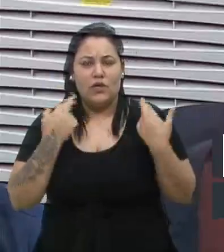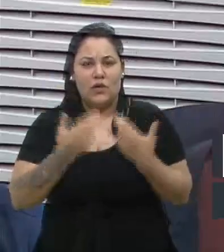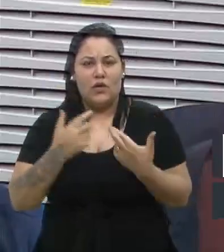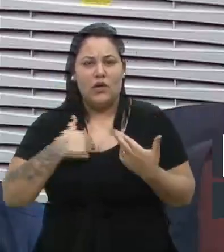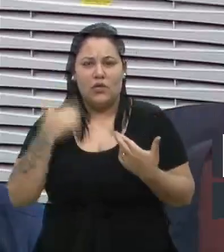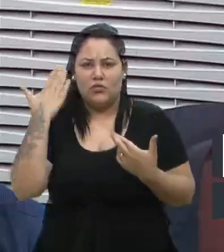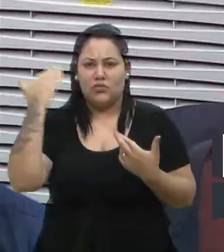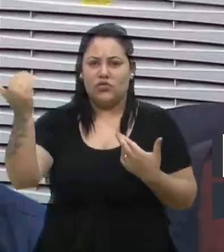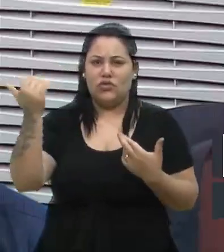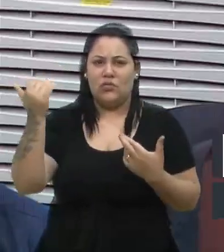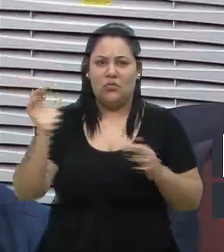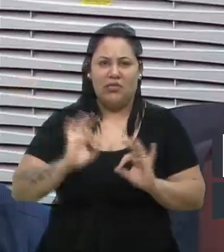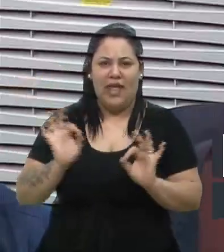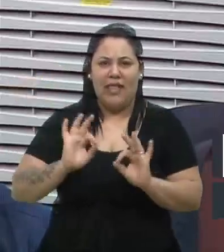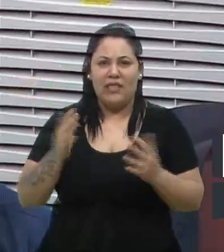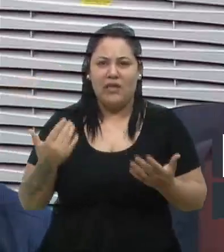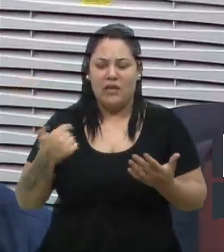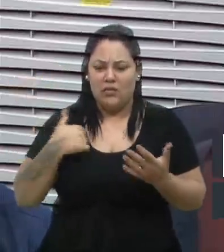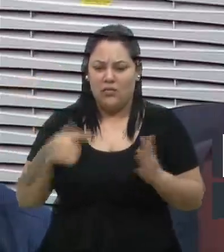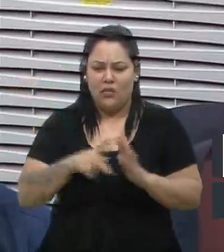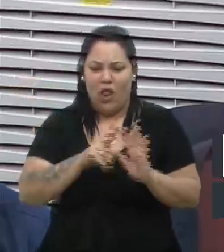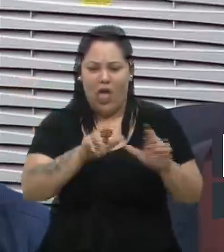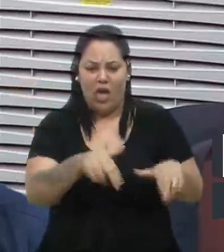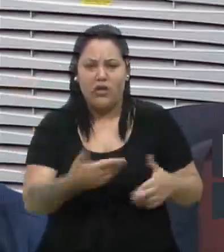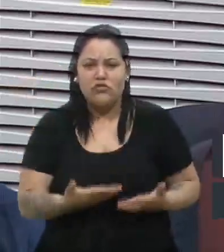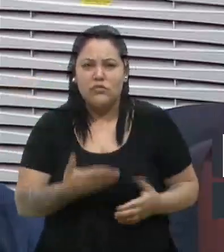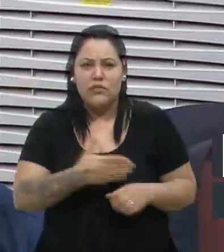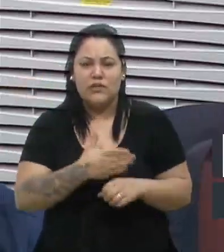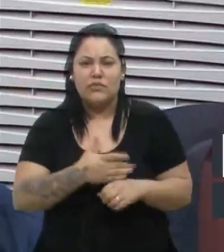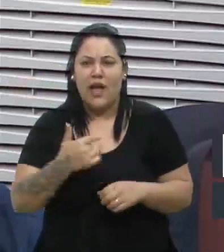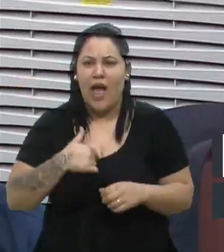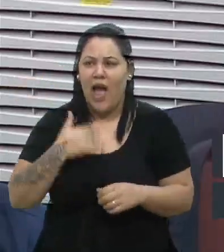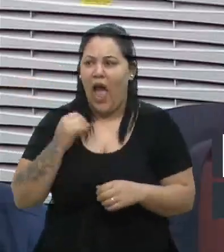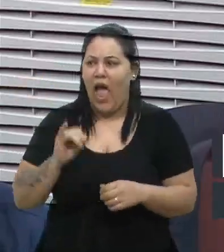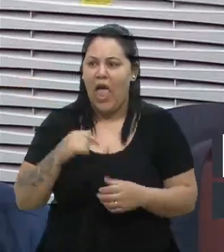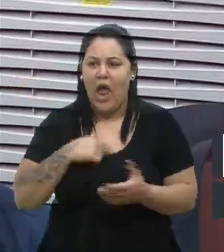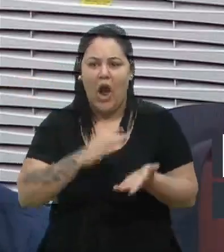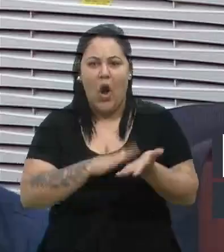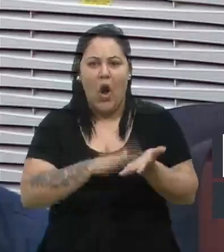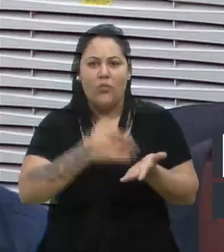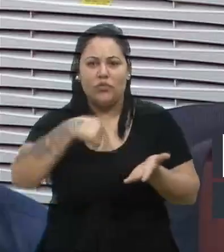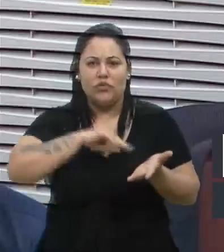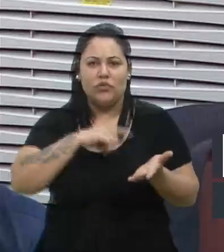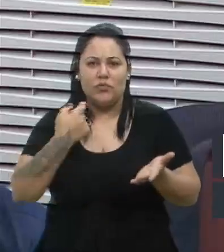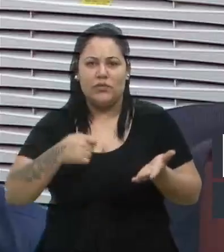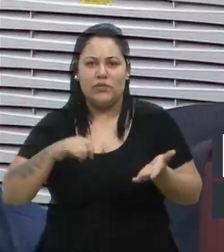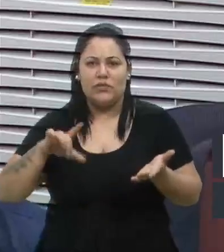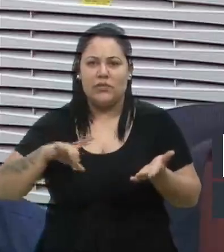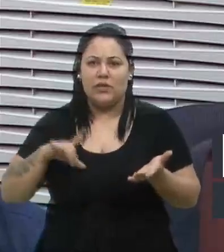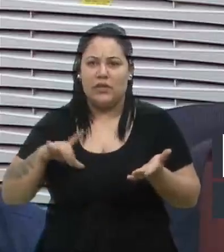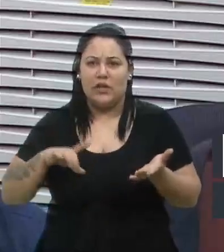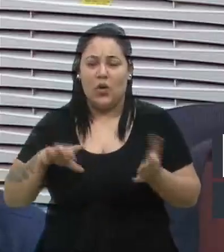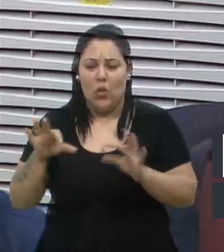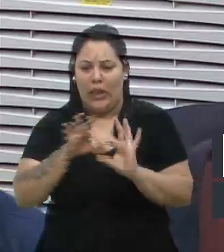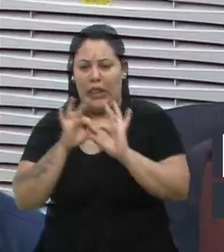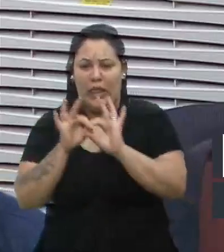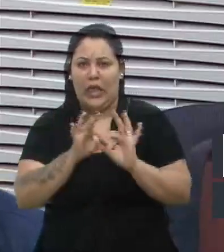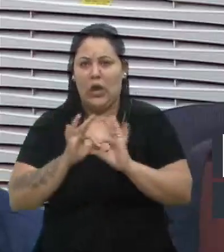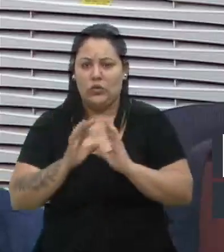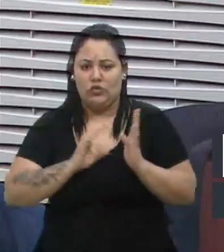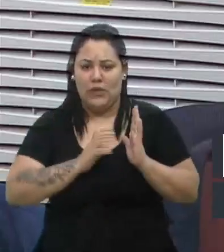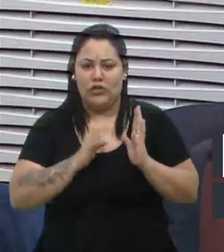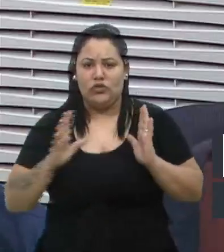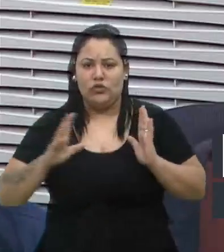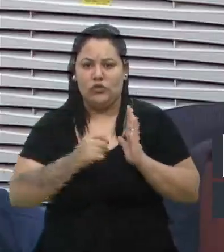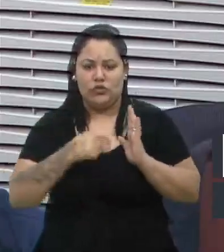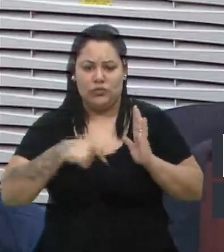lá da região. Daí cobram que a gente tem que ter harmonia entre os poderes, que temos que trabalhar juntos.